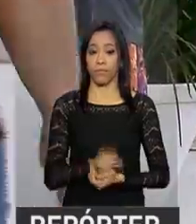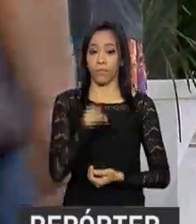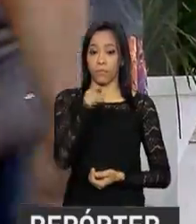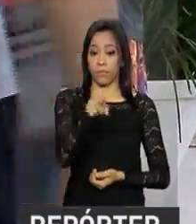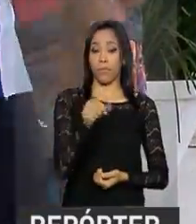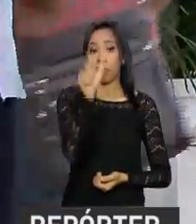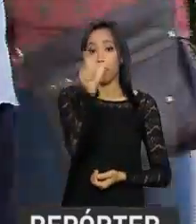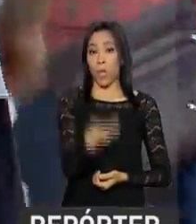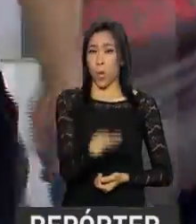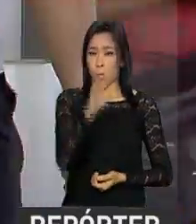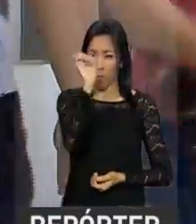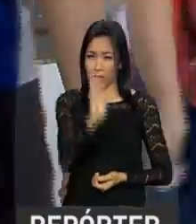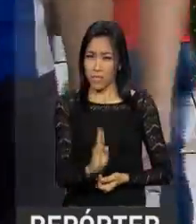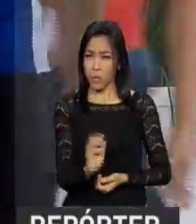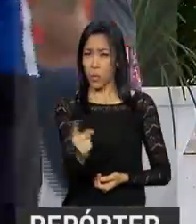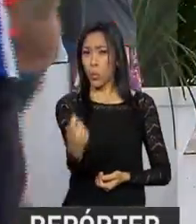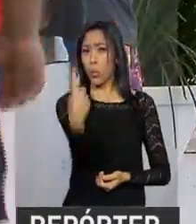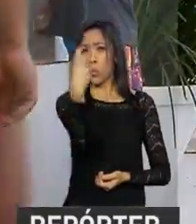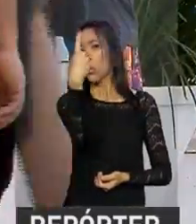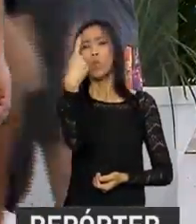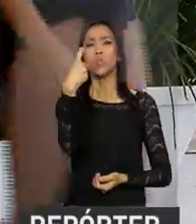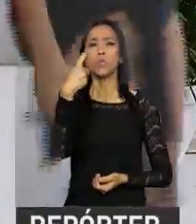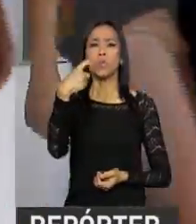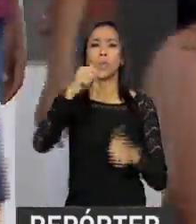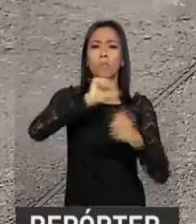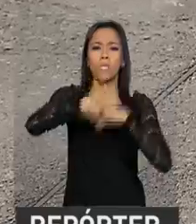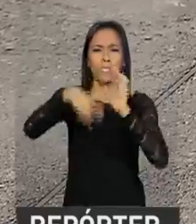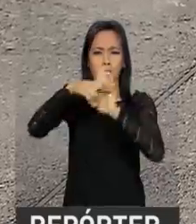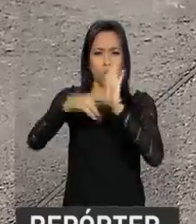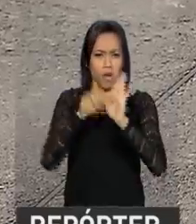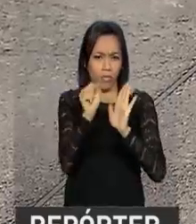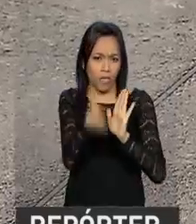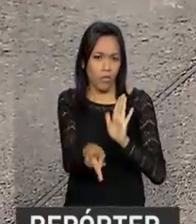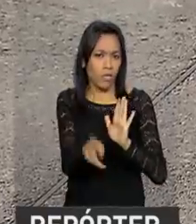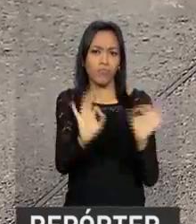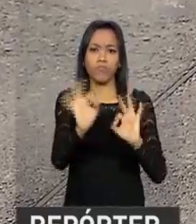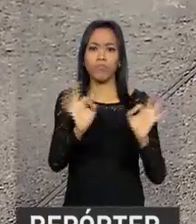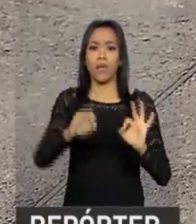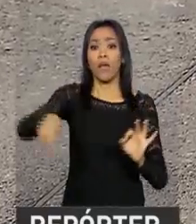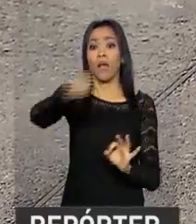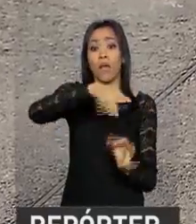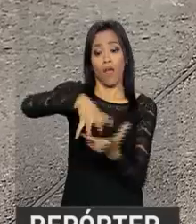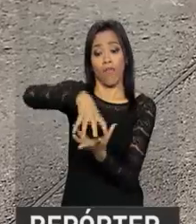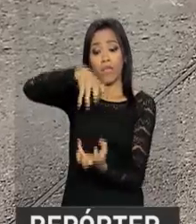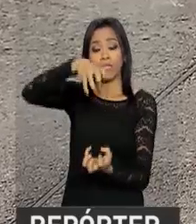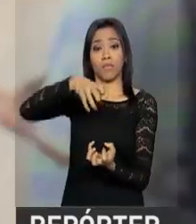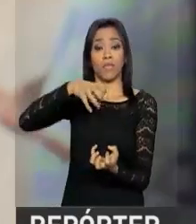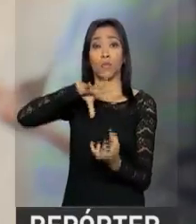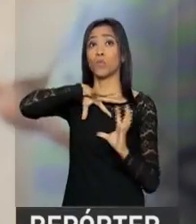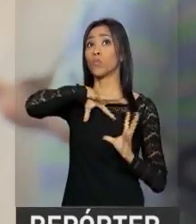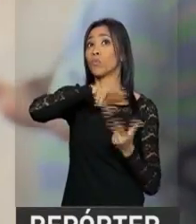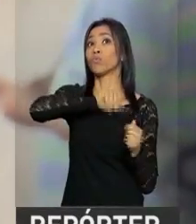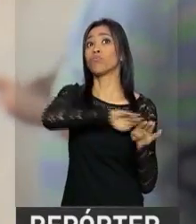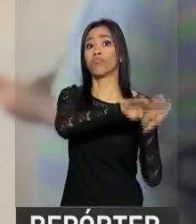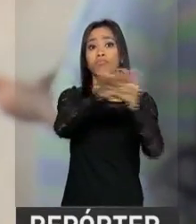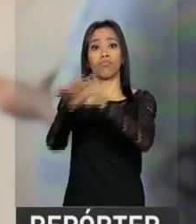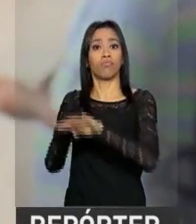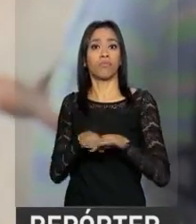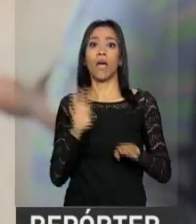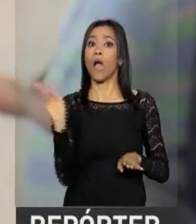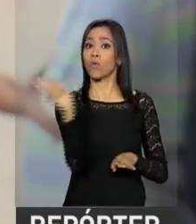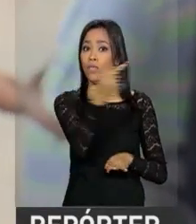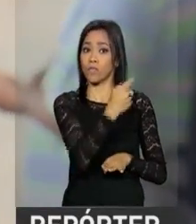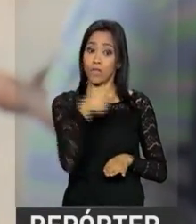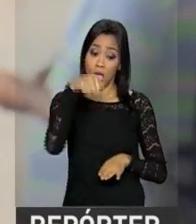O Brasil não é o único país que está discutindo reforma da Previdência. O envelhecimento da população ocorre em todo o mundo e o nosso é só mais